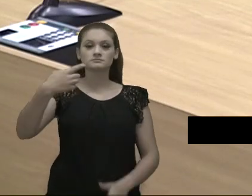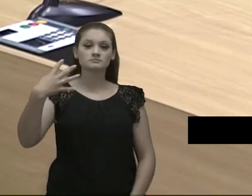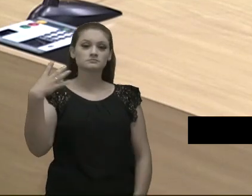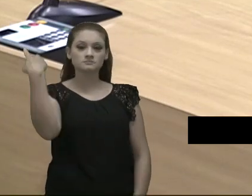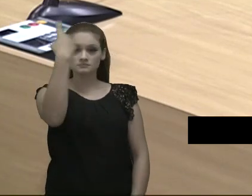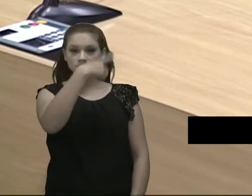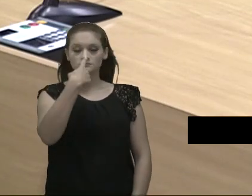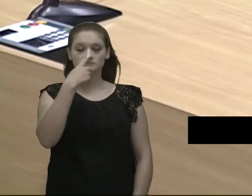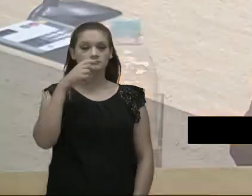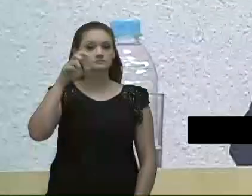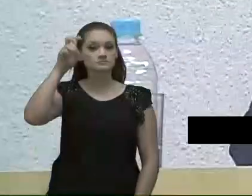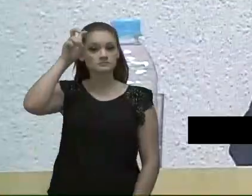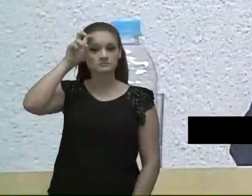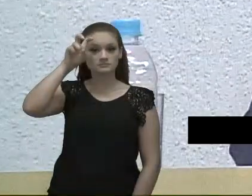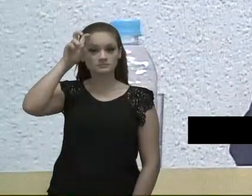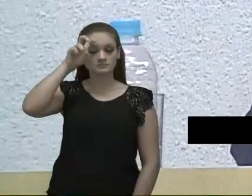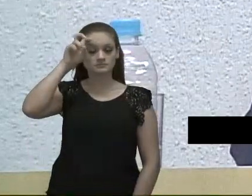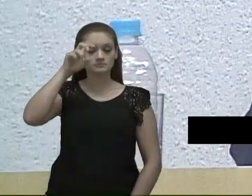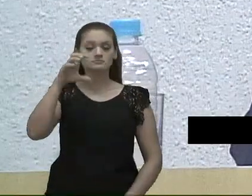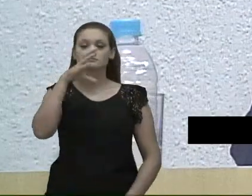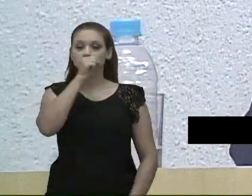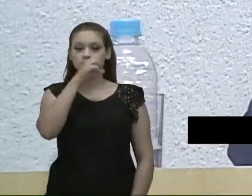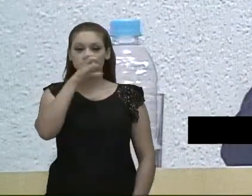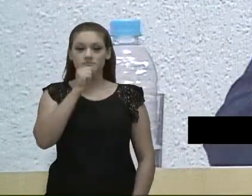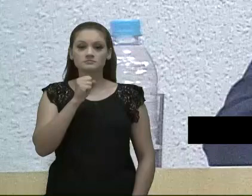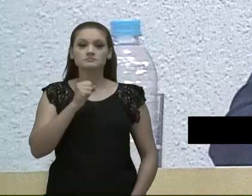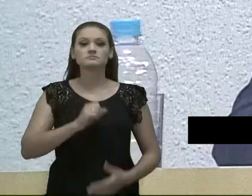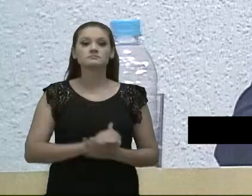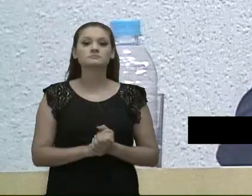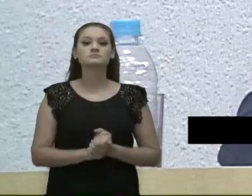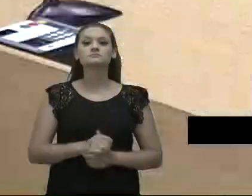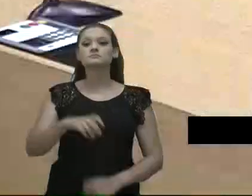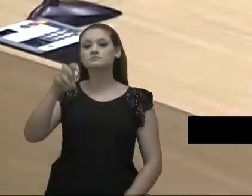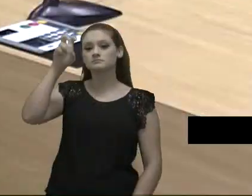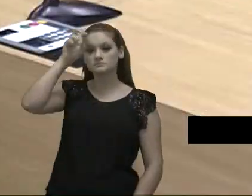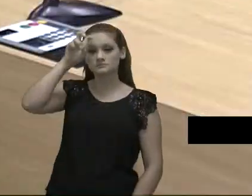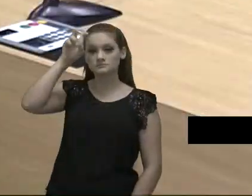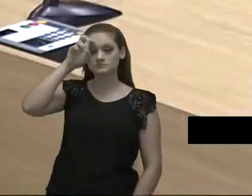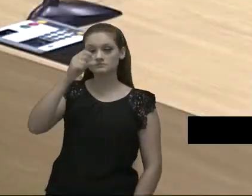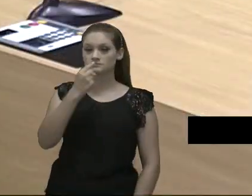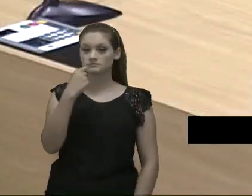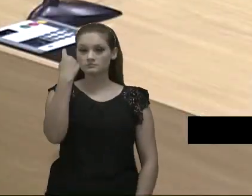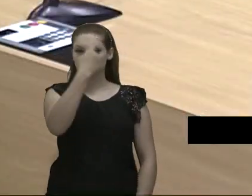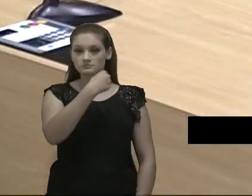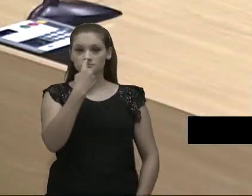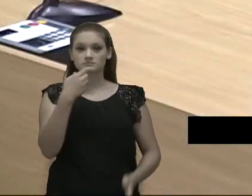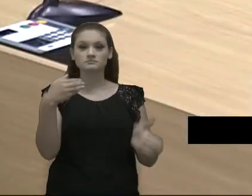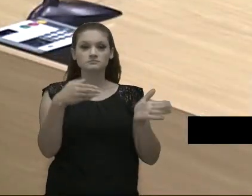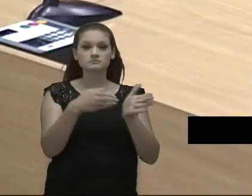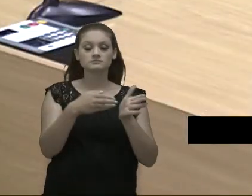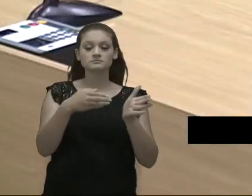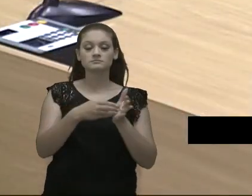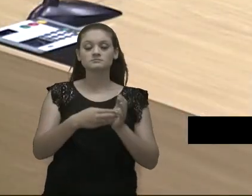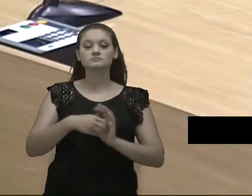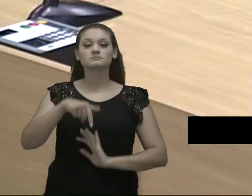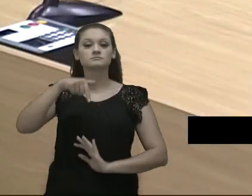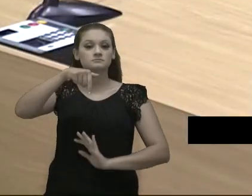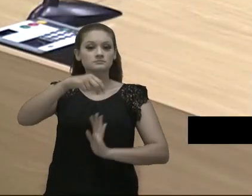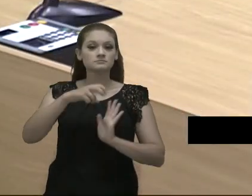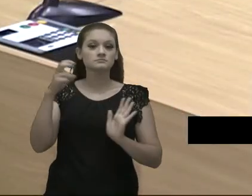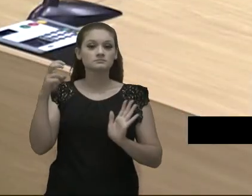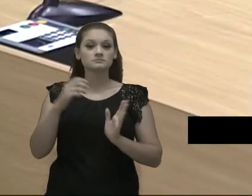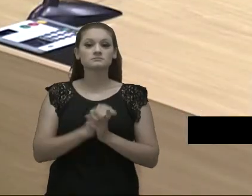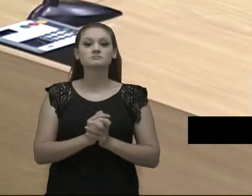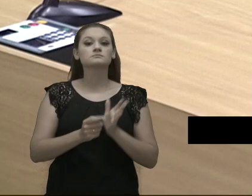Então, quinta e sábado. Quinta das 13 às 7. E sábado? E o